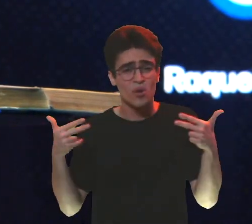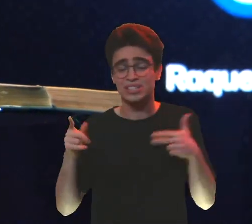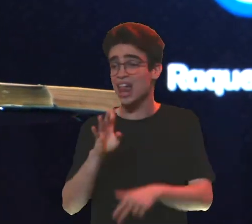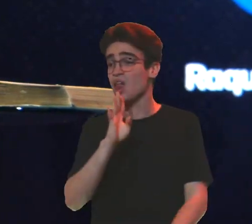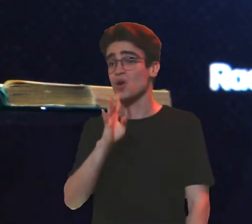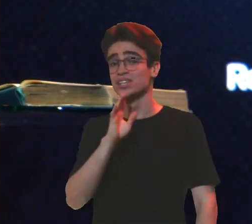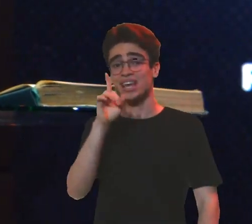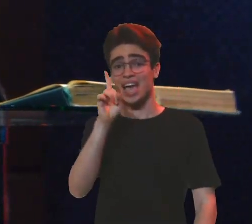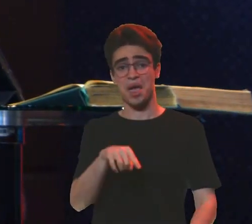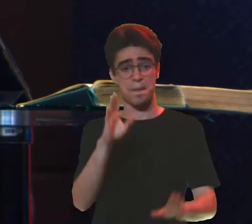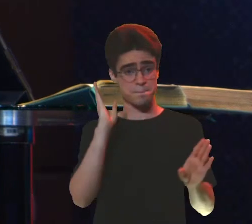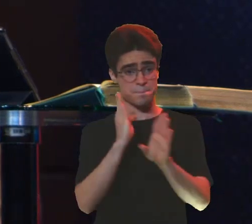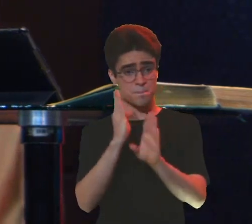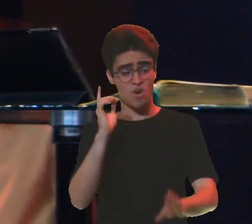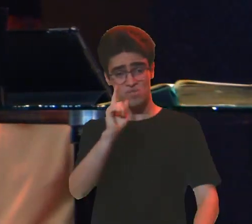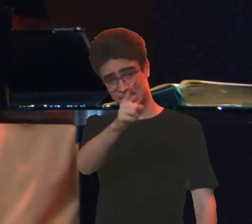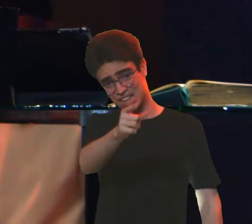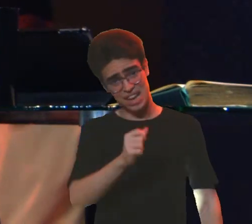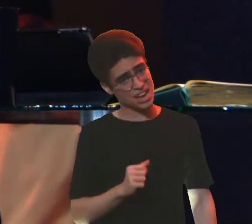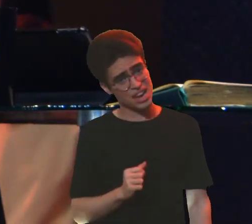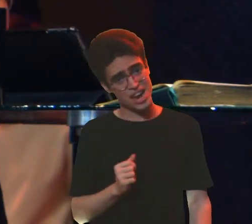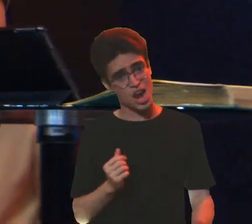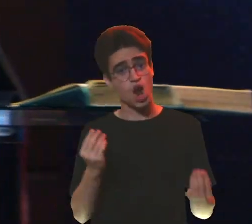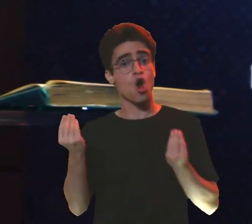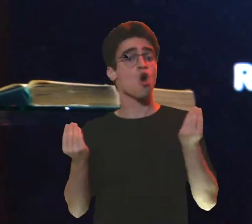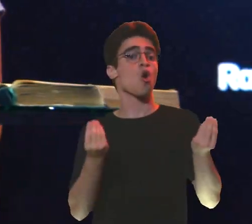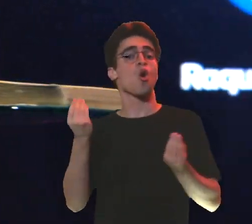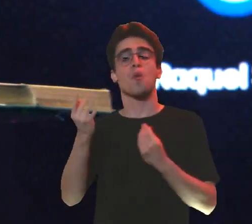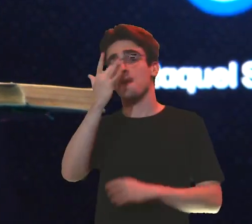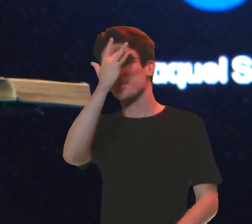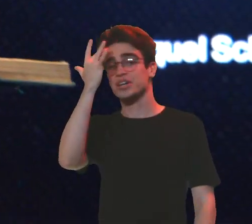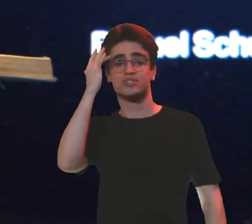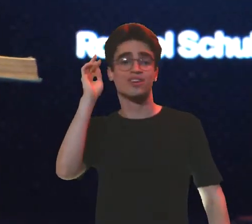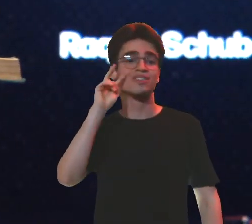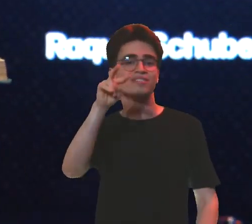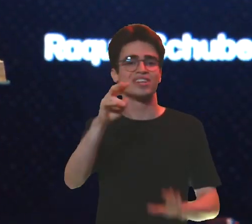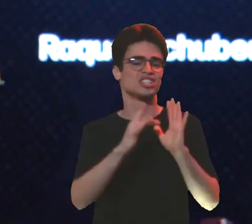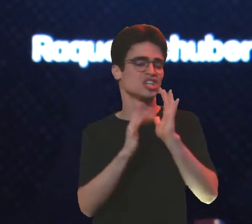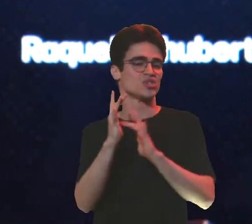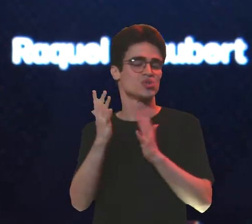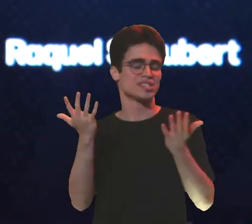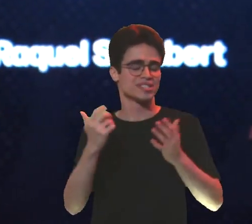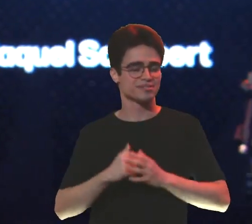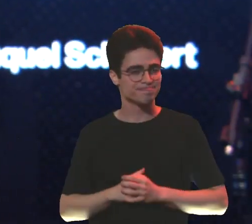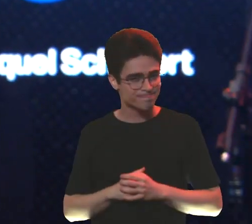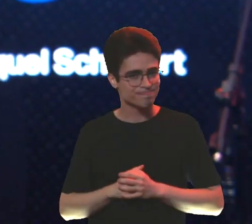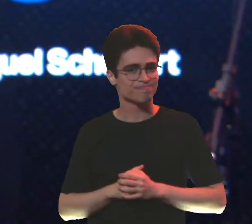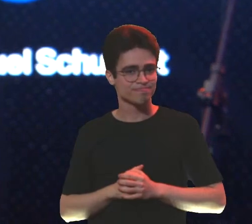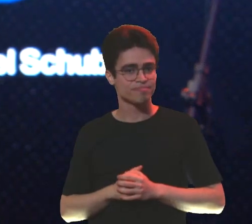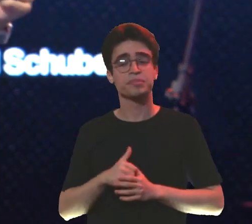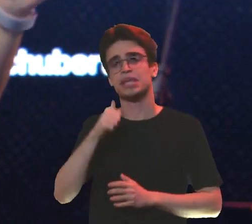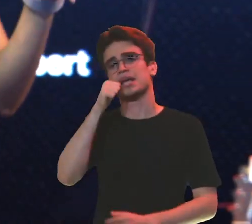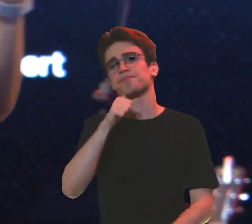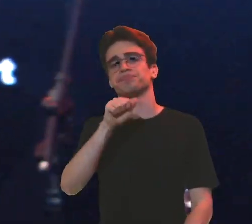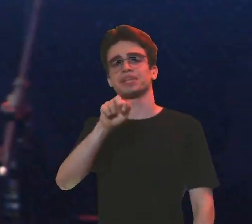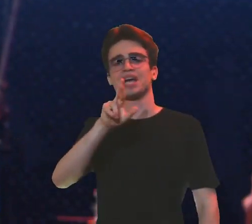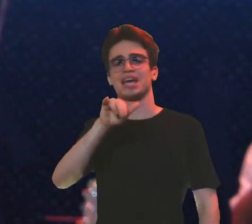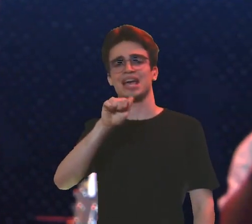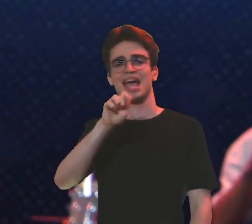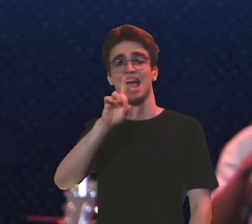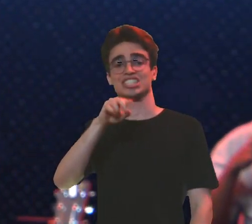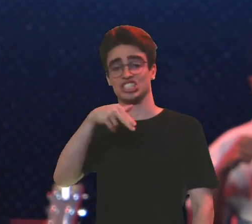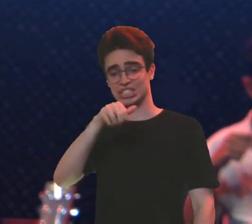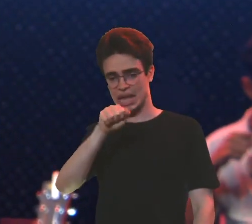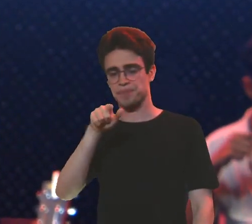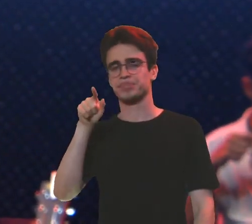for através de você, qual Jesus essas pessoas têm conhecido? A Ariadna, uma missionária, contou aqui